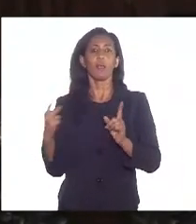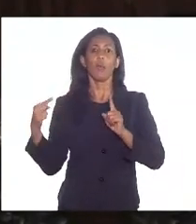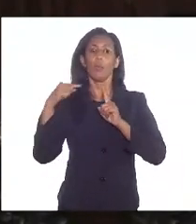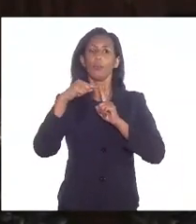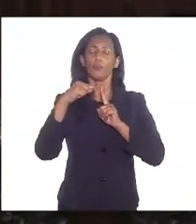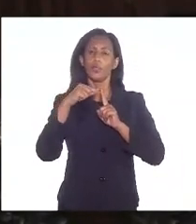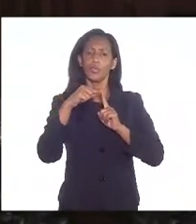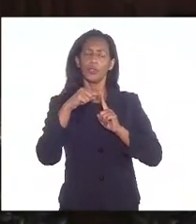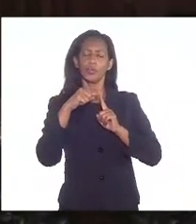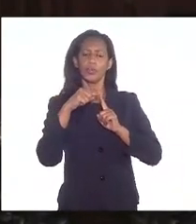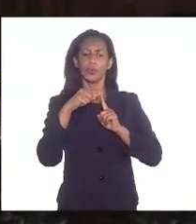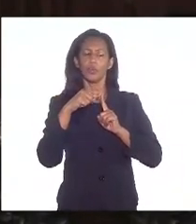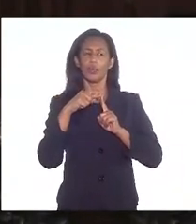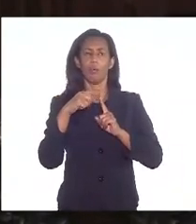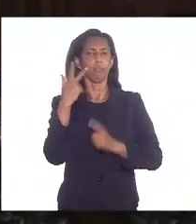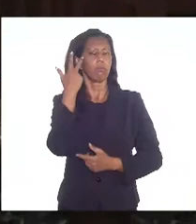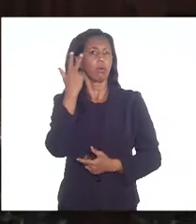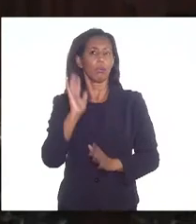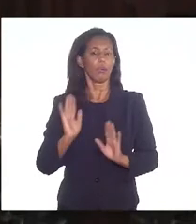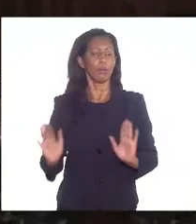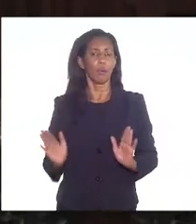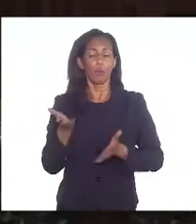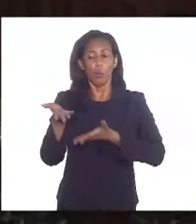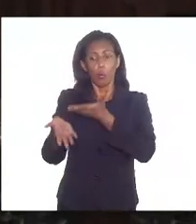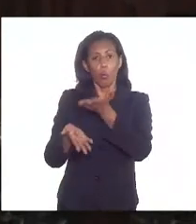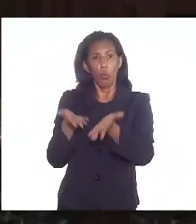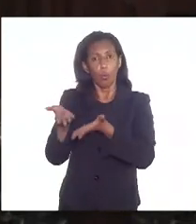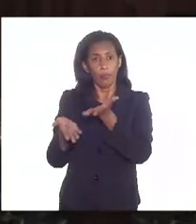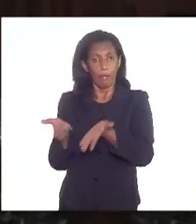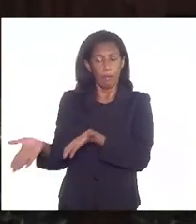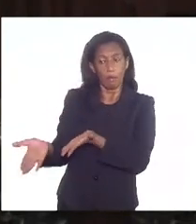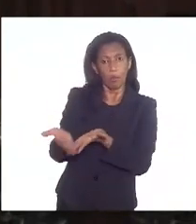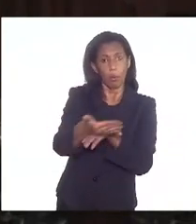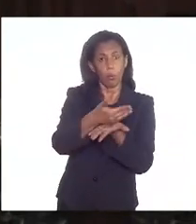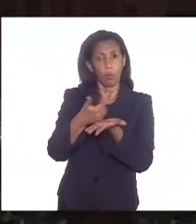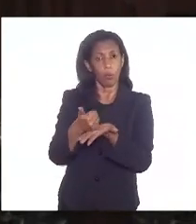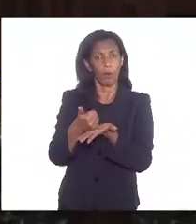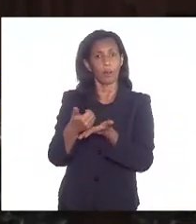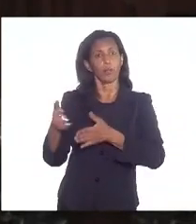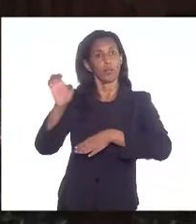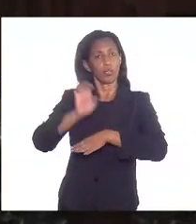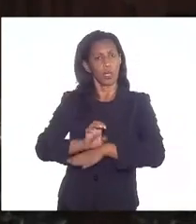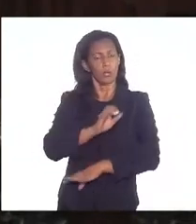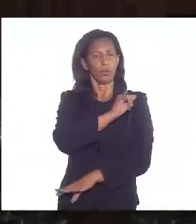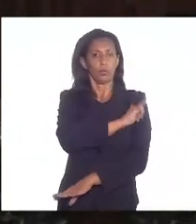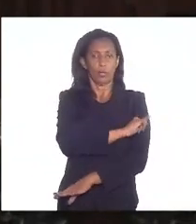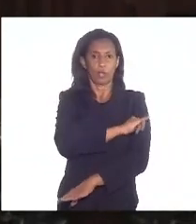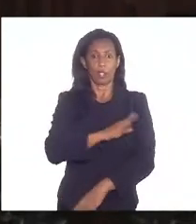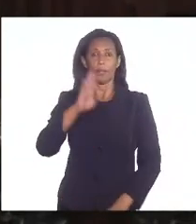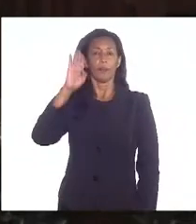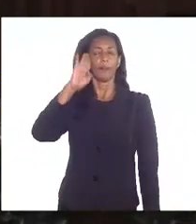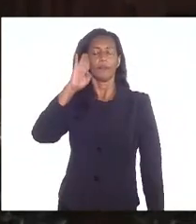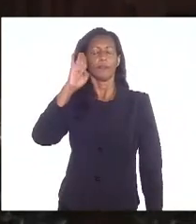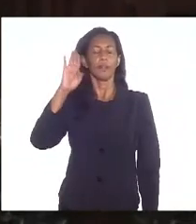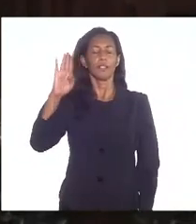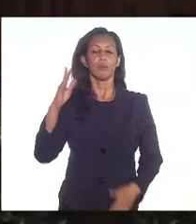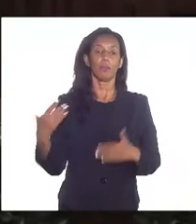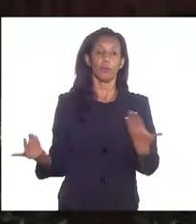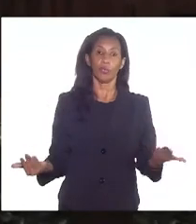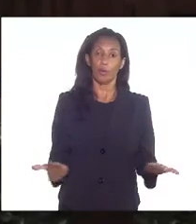objetivo comum, cuidar da arrecadação do Estado do Rio de Janeiro, principalmente